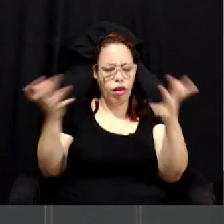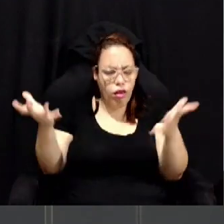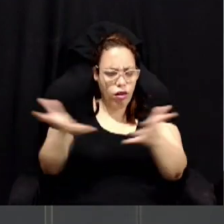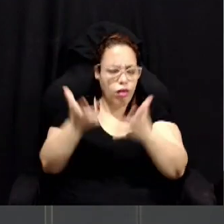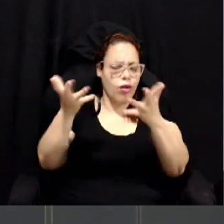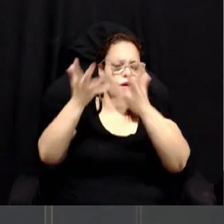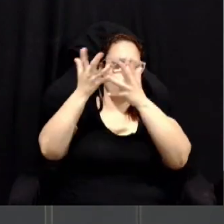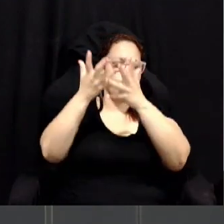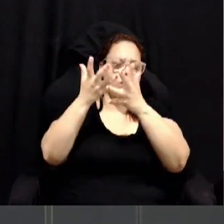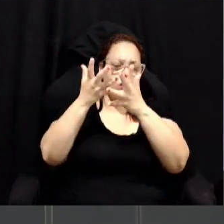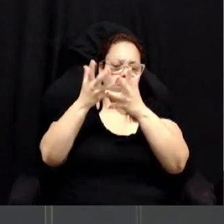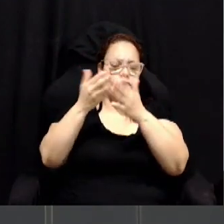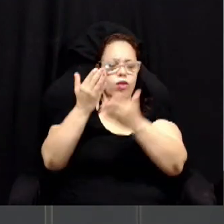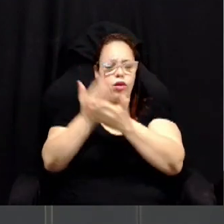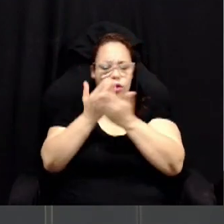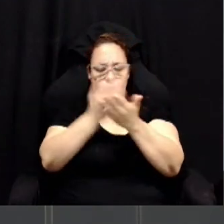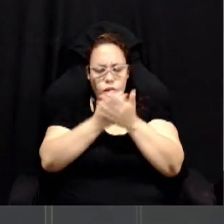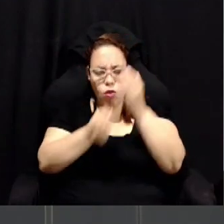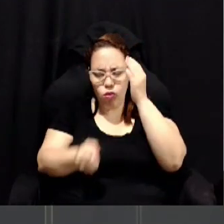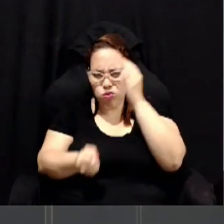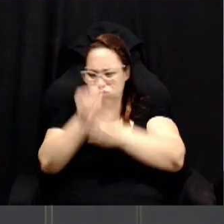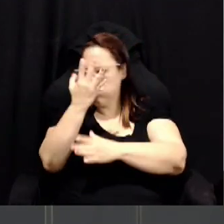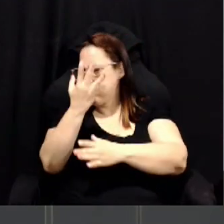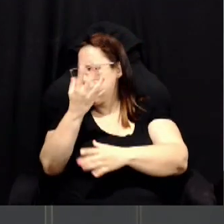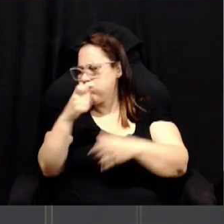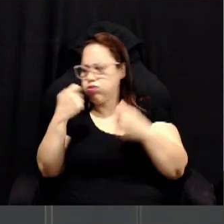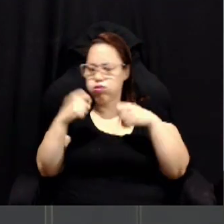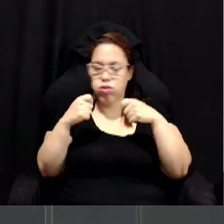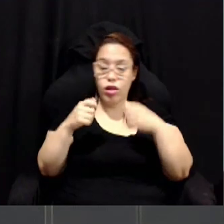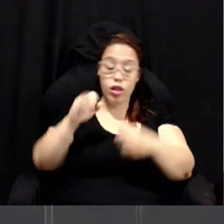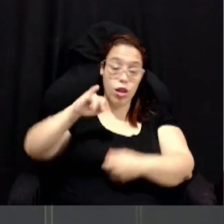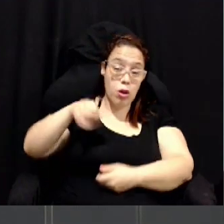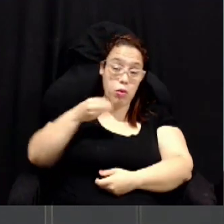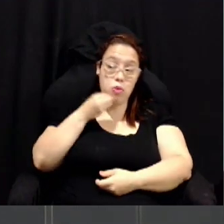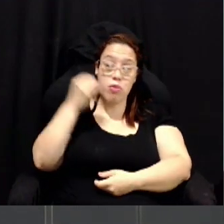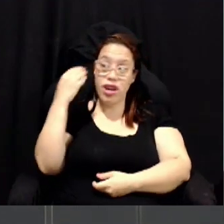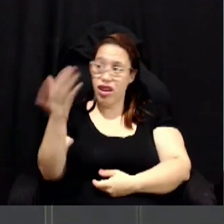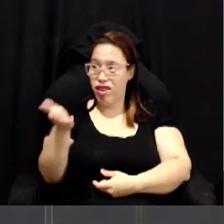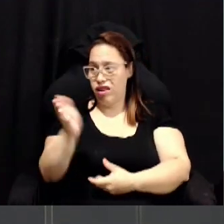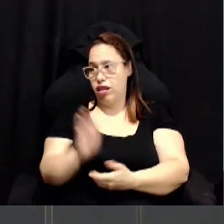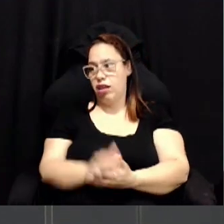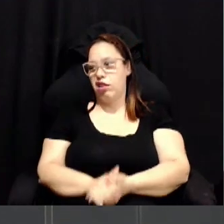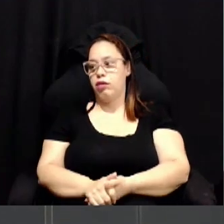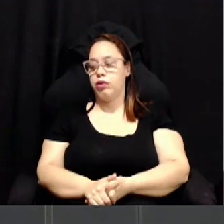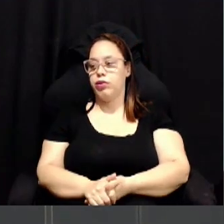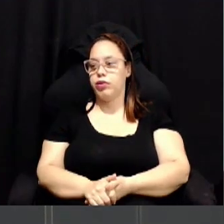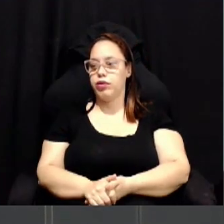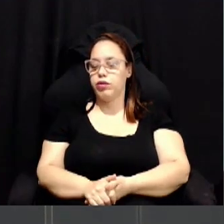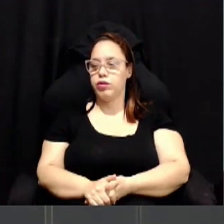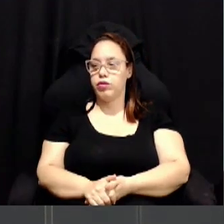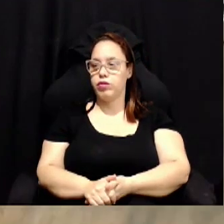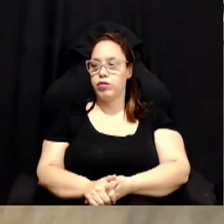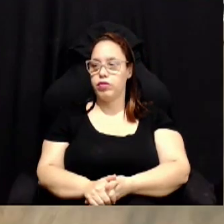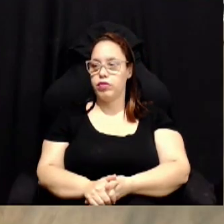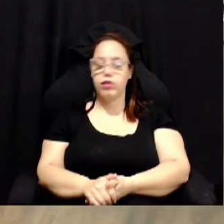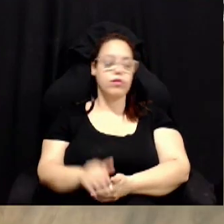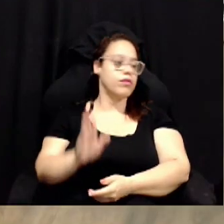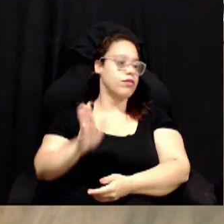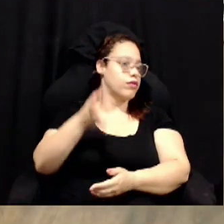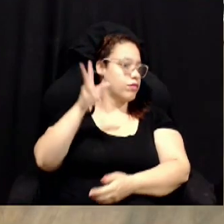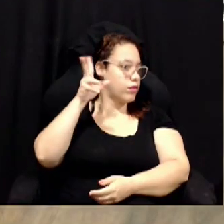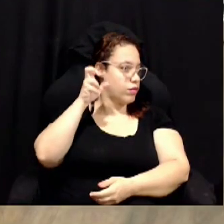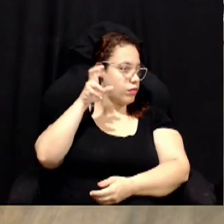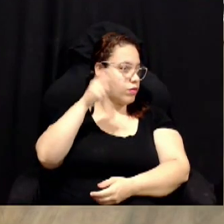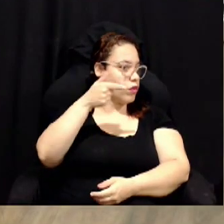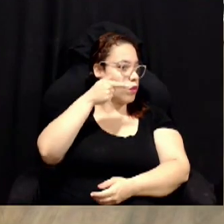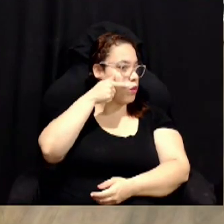ser descobertos, que precisa se dar chance, né, dentro do mercado de trabalho. Já quero ouvi-lo, Guilherme e o Carlinhos, só